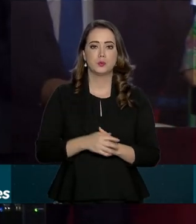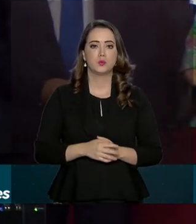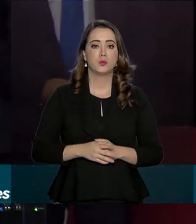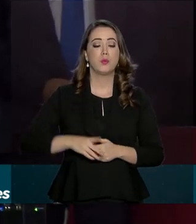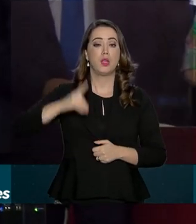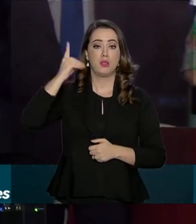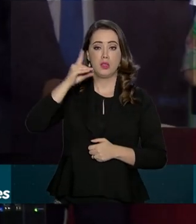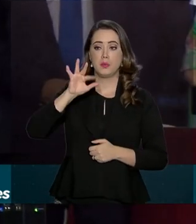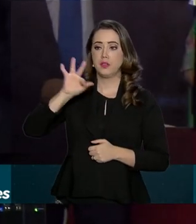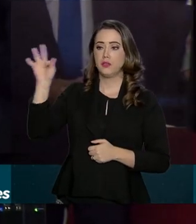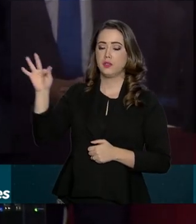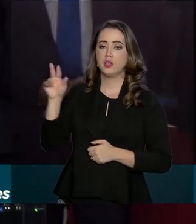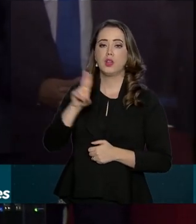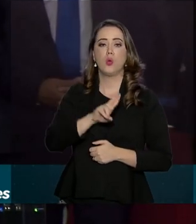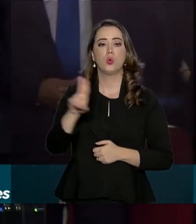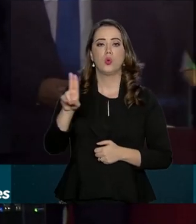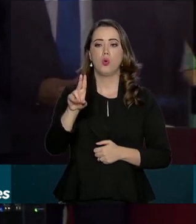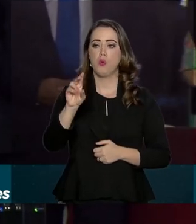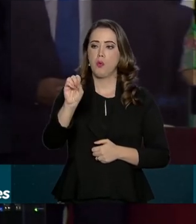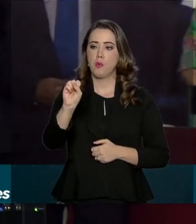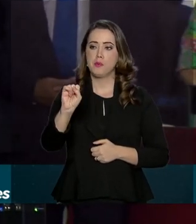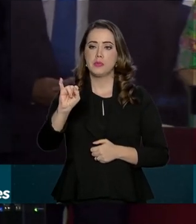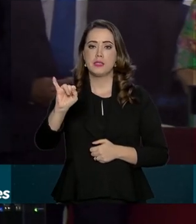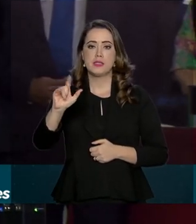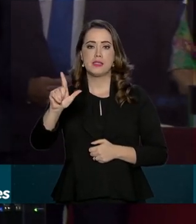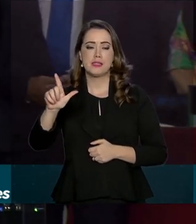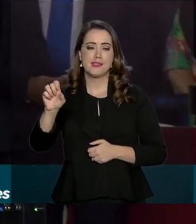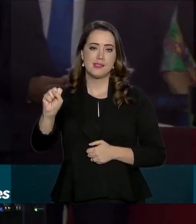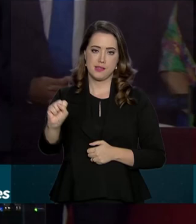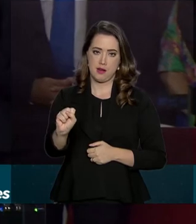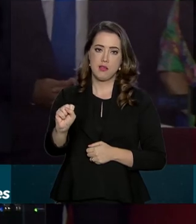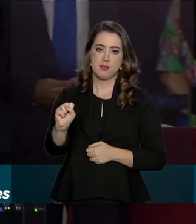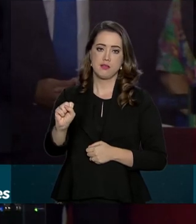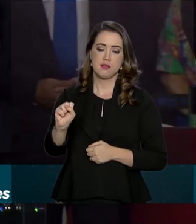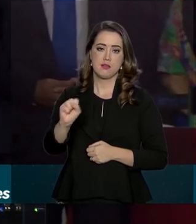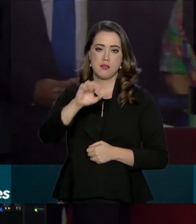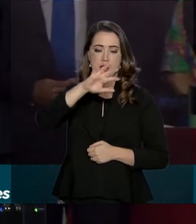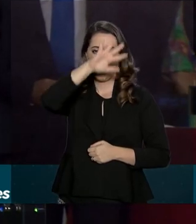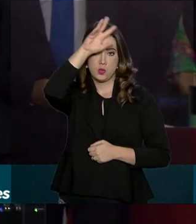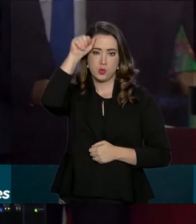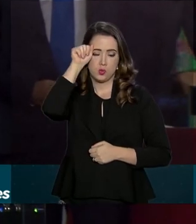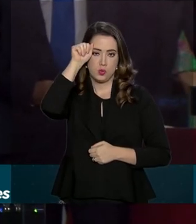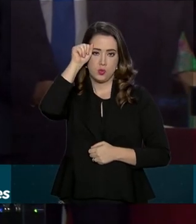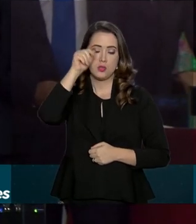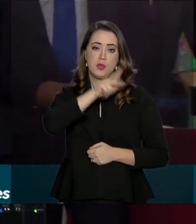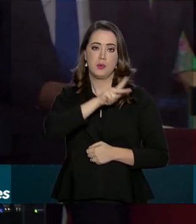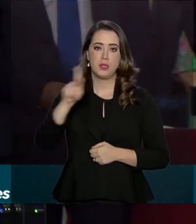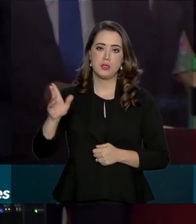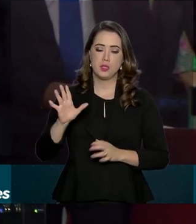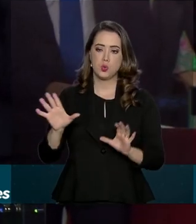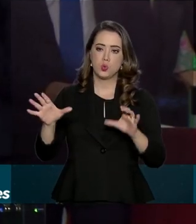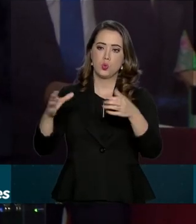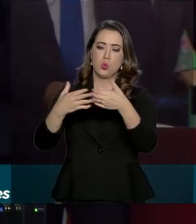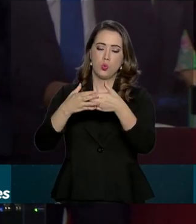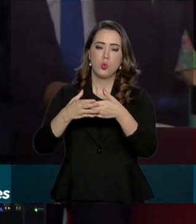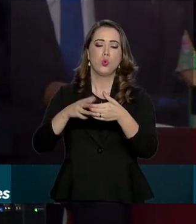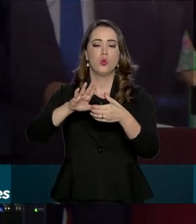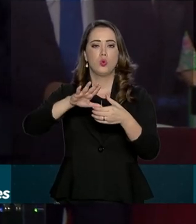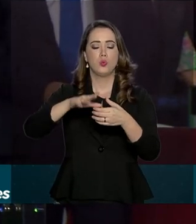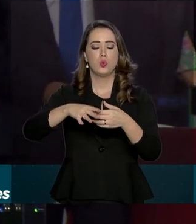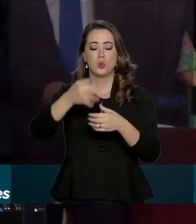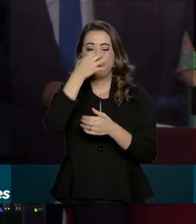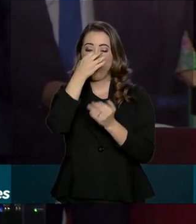Deputado Federal Silas Câmara, do Estado do Amazonas, presidente da Frente Evangélica na Câmara dos Deputados.